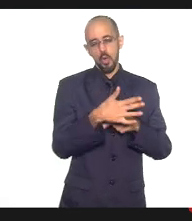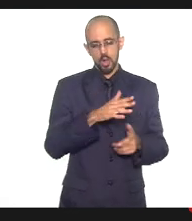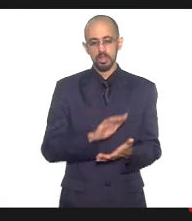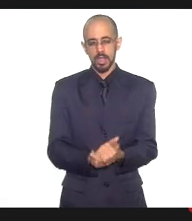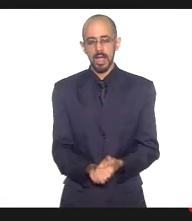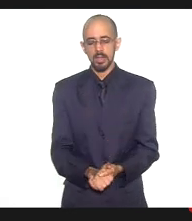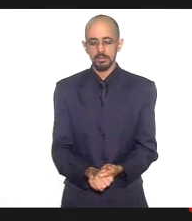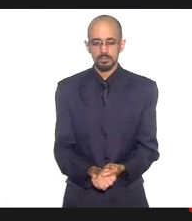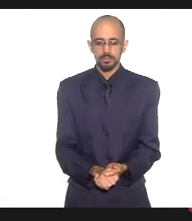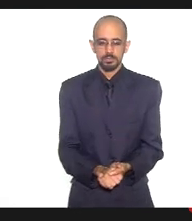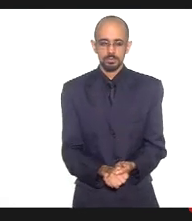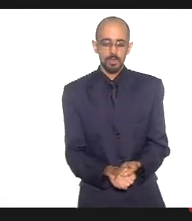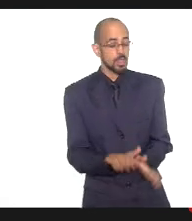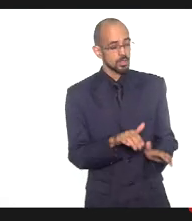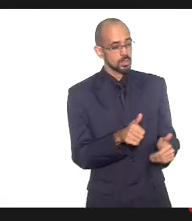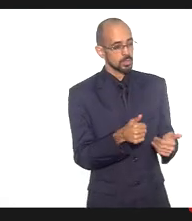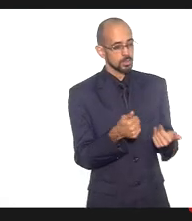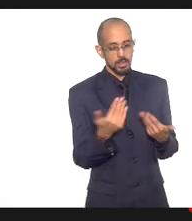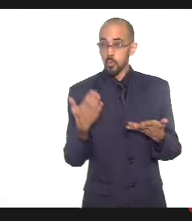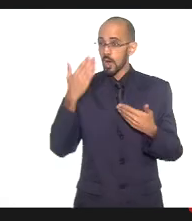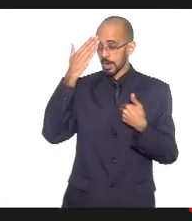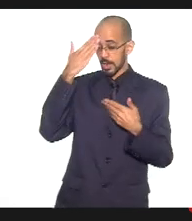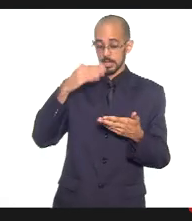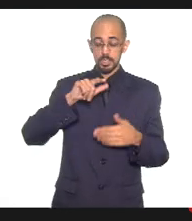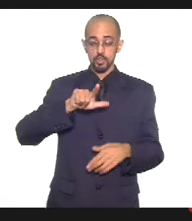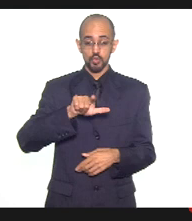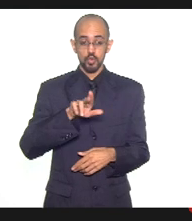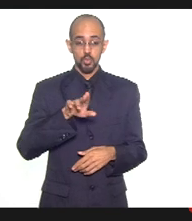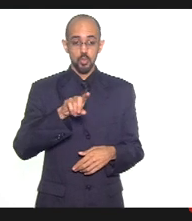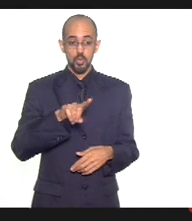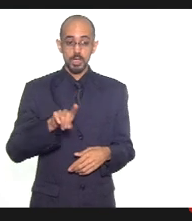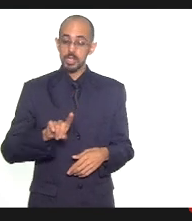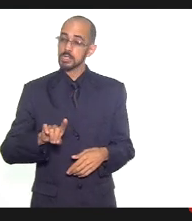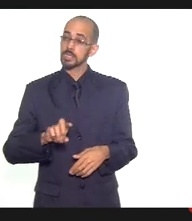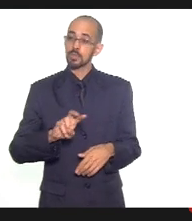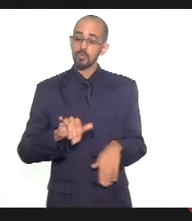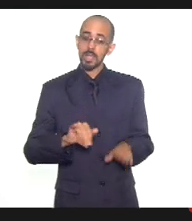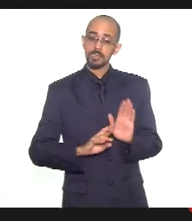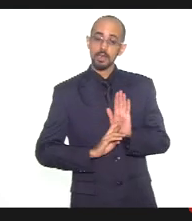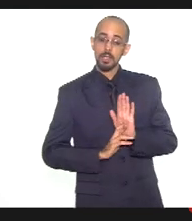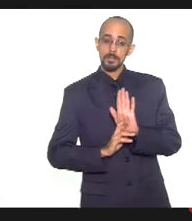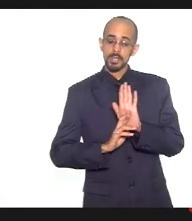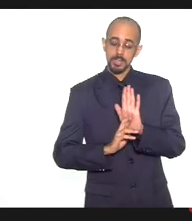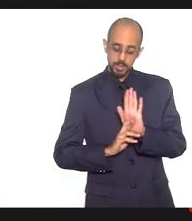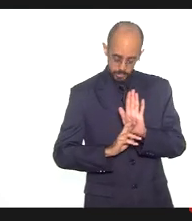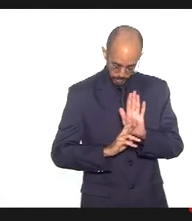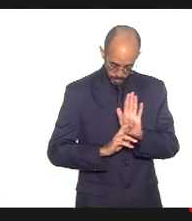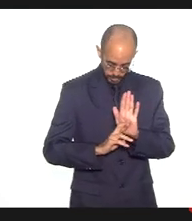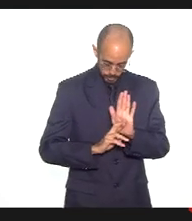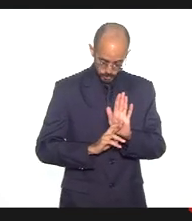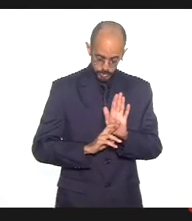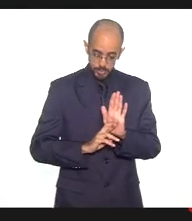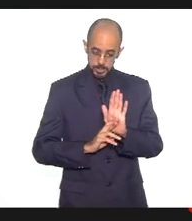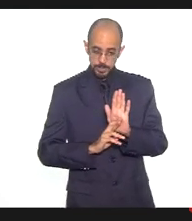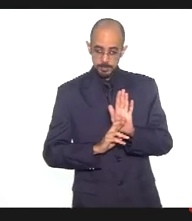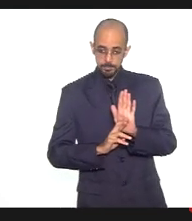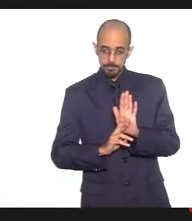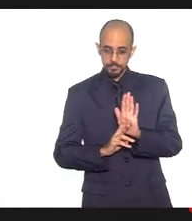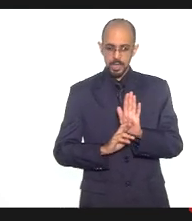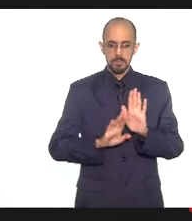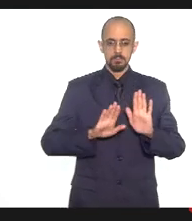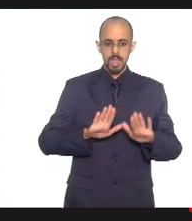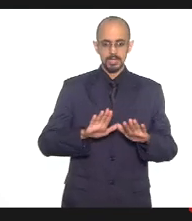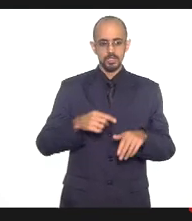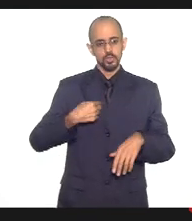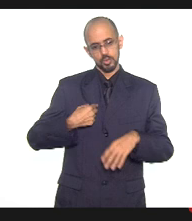te agradeço. Então, eu vou passar para o meu colega Andris, que ele vai estar apresentando algumas informações. Aí eu, ele e o Sandy estaremos à